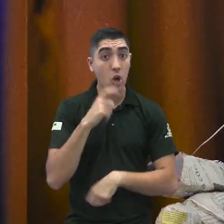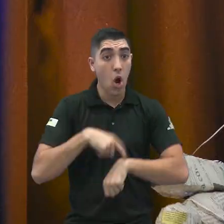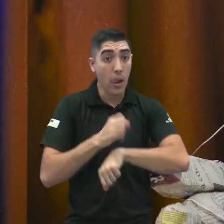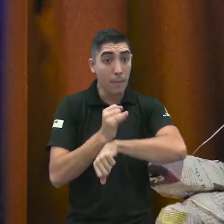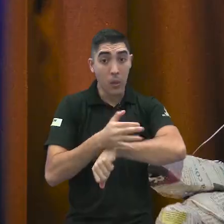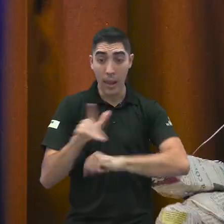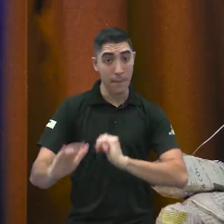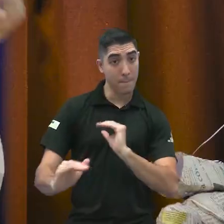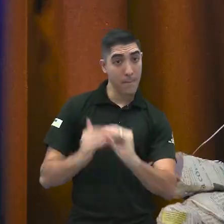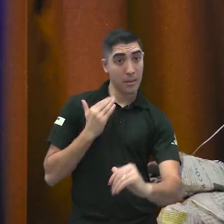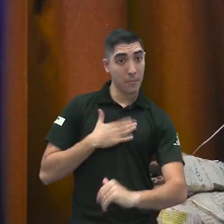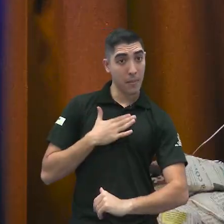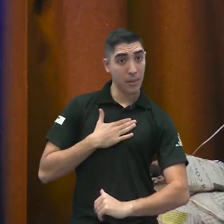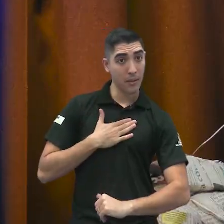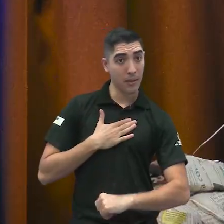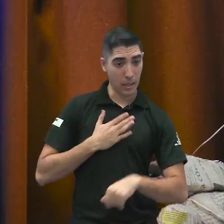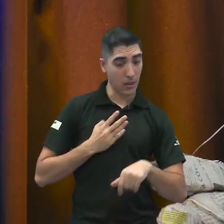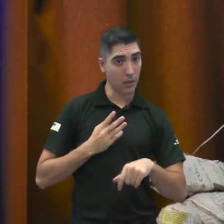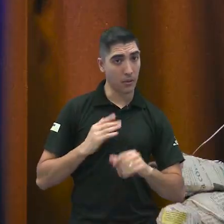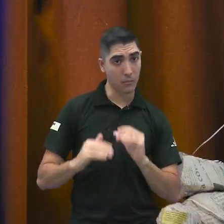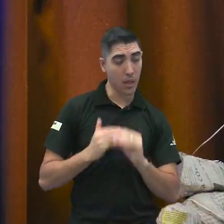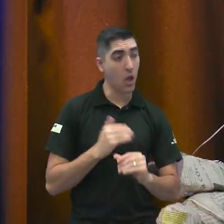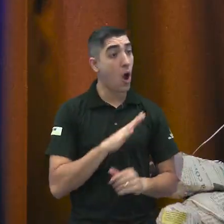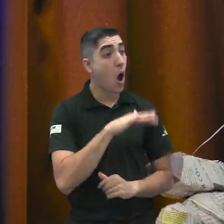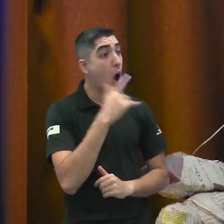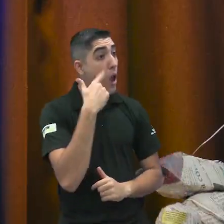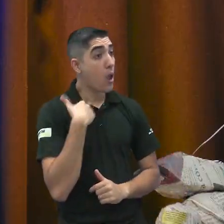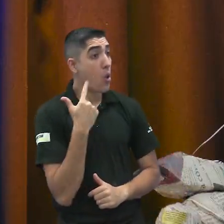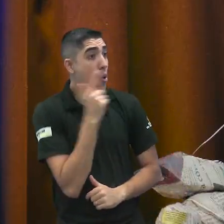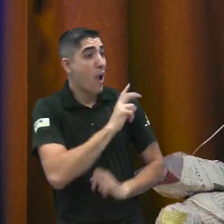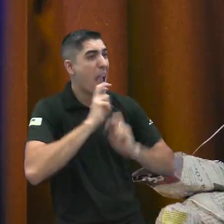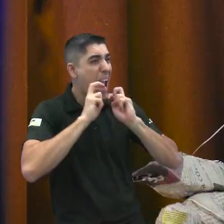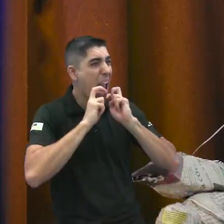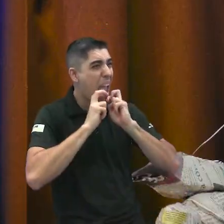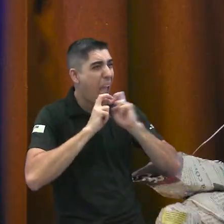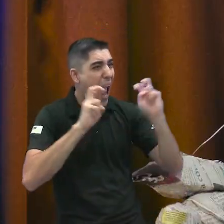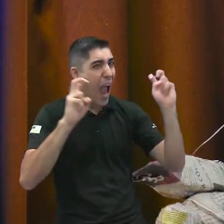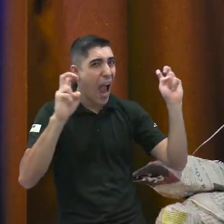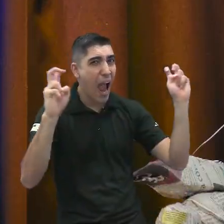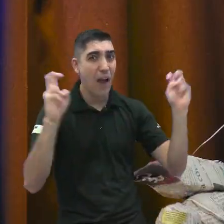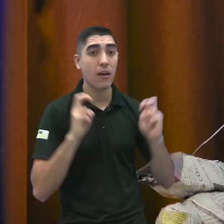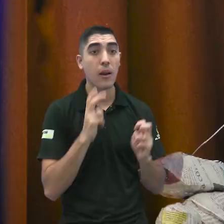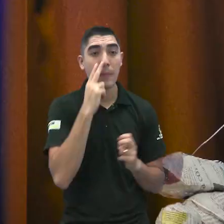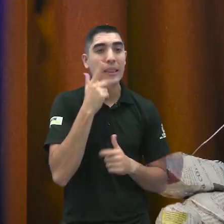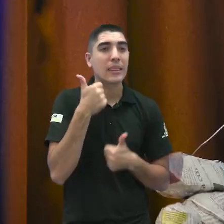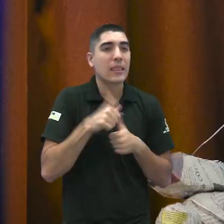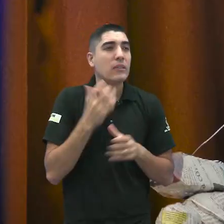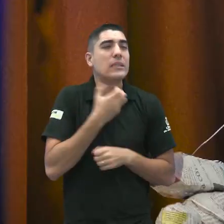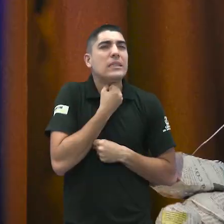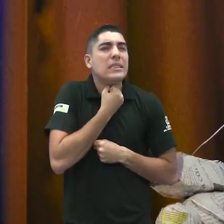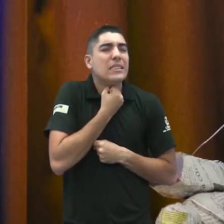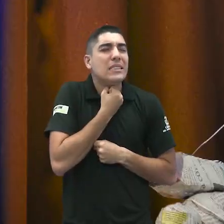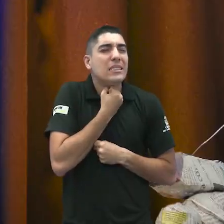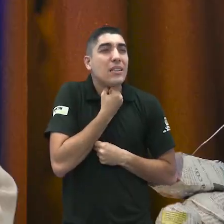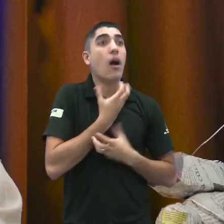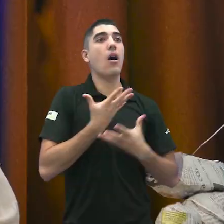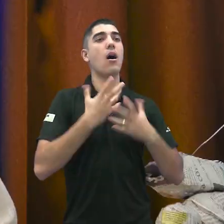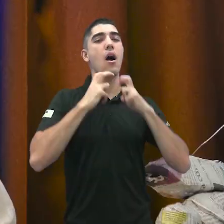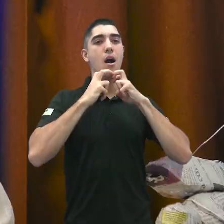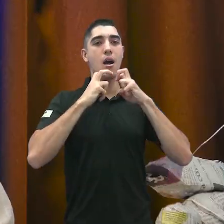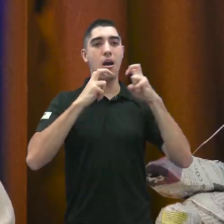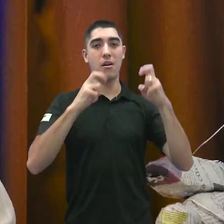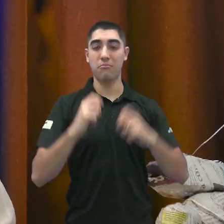se expressa. De madrugada ele manda mensagem que ele falou assim, eu consegui gritar. E ele tinha uma trava. Estava